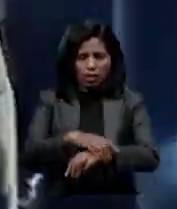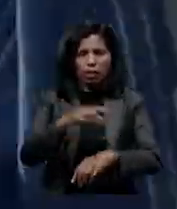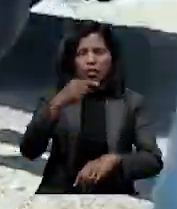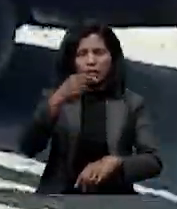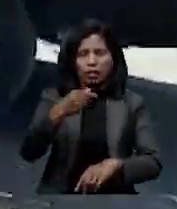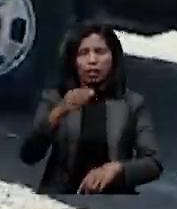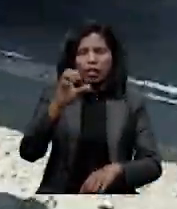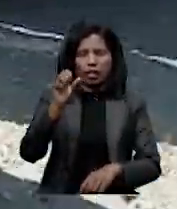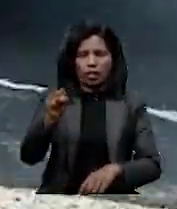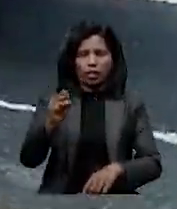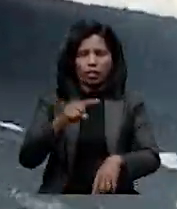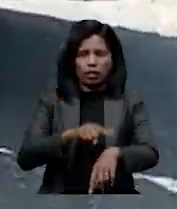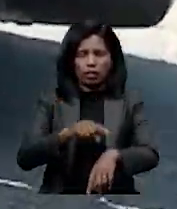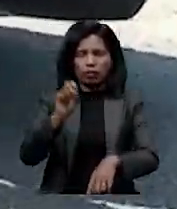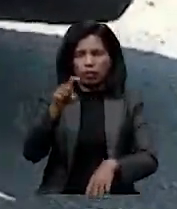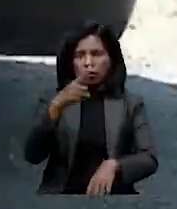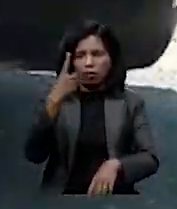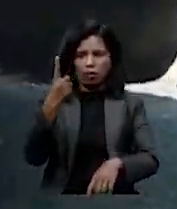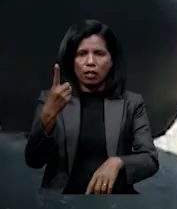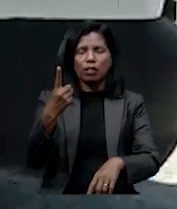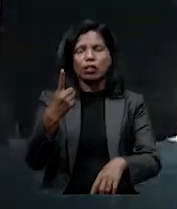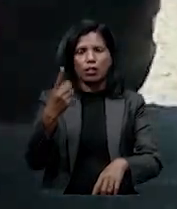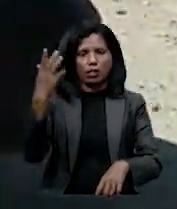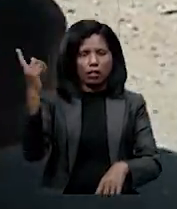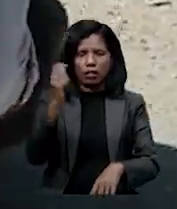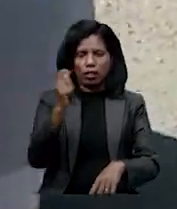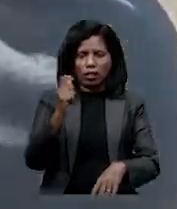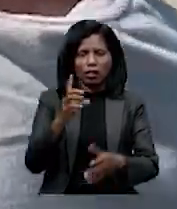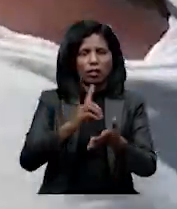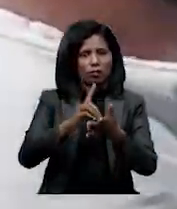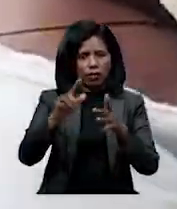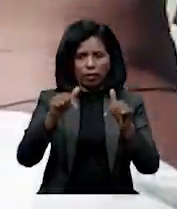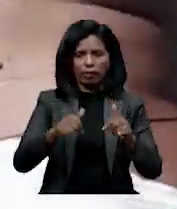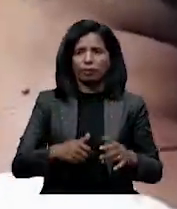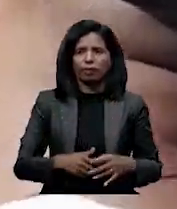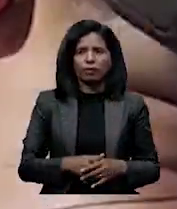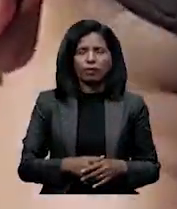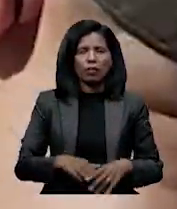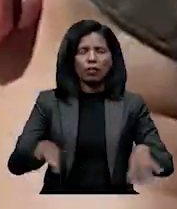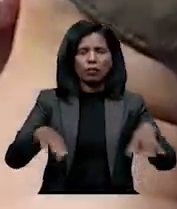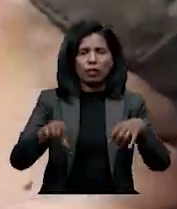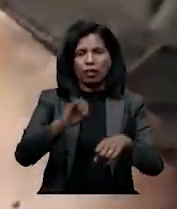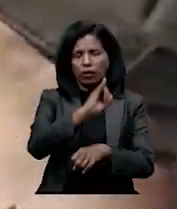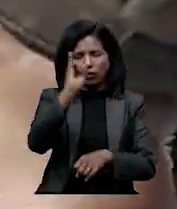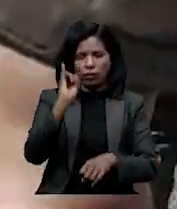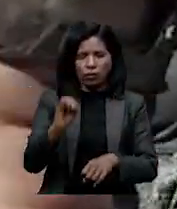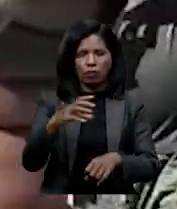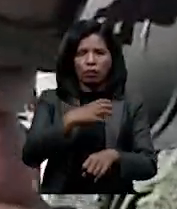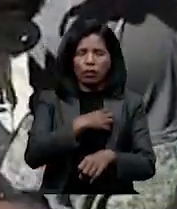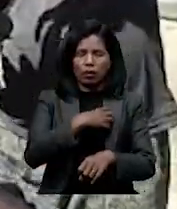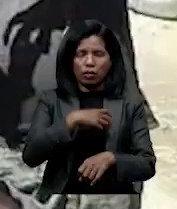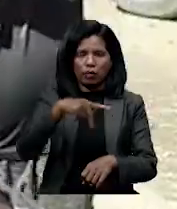e retuco saúde sinida ou balun e a terça-feira semana. Serviço de Informação Polícia